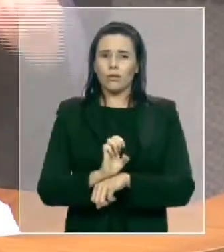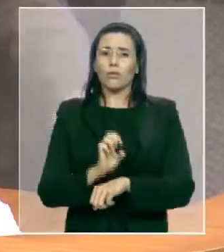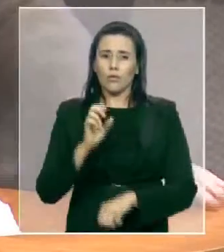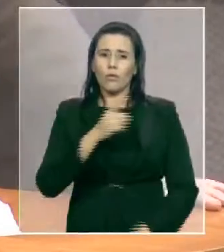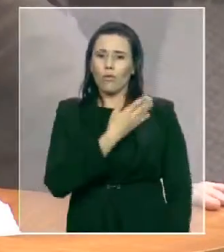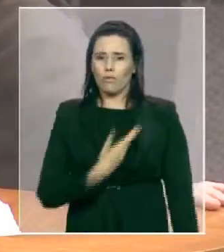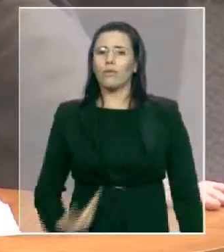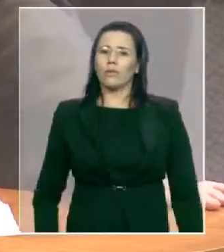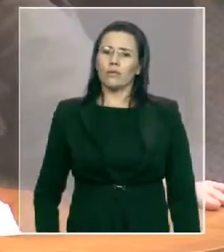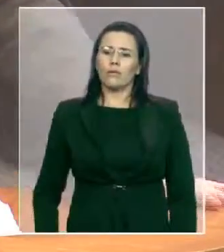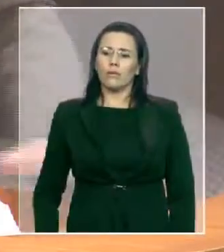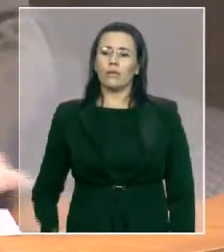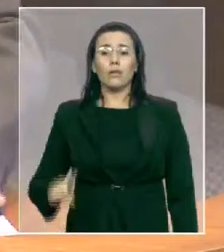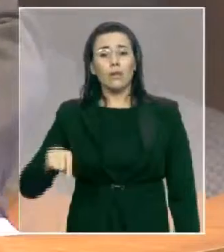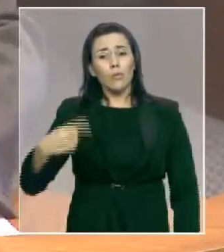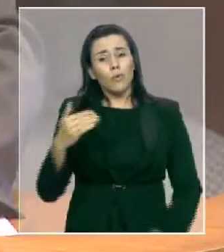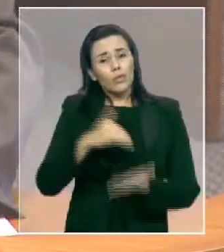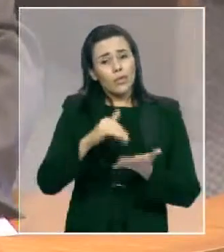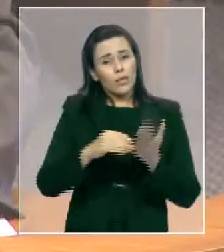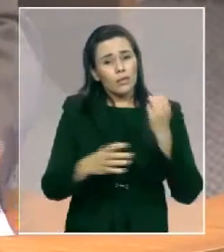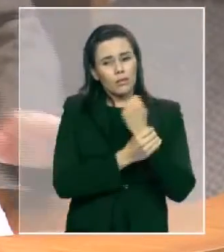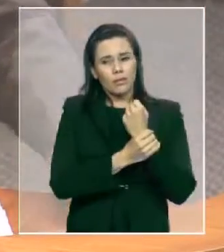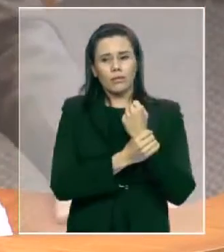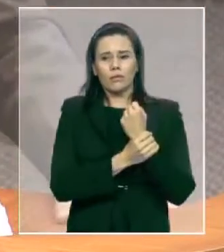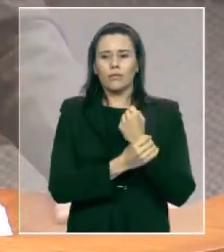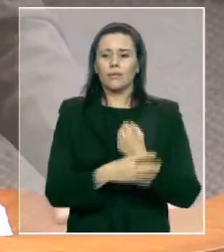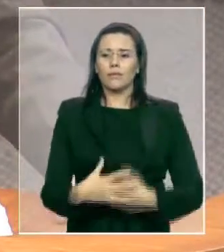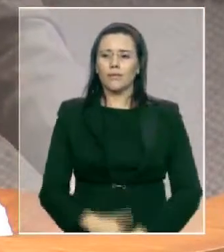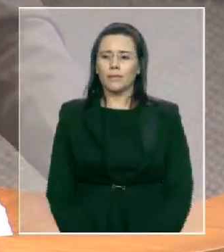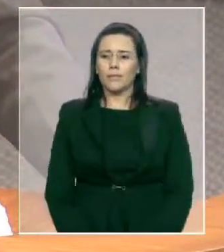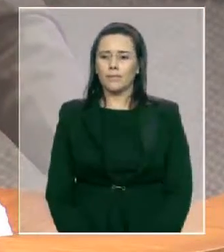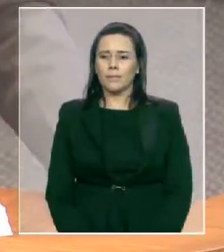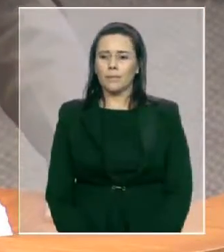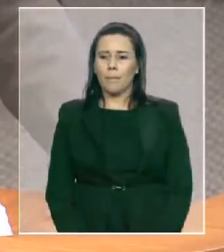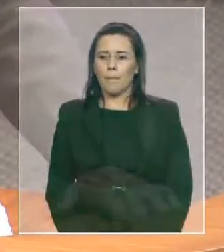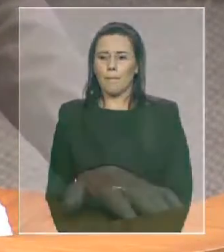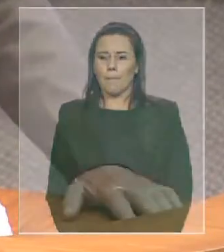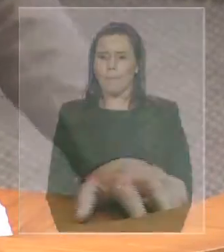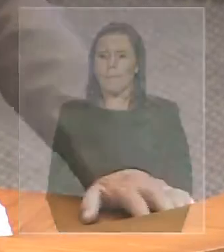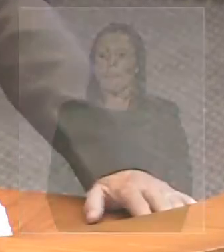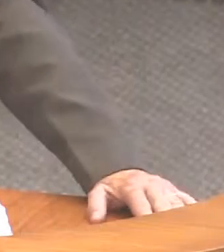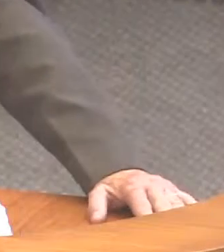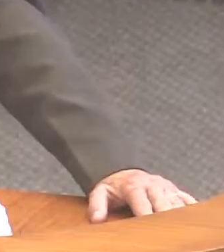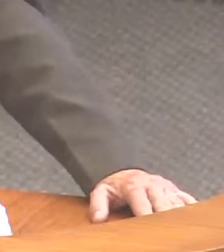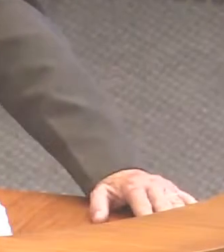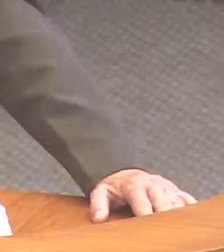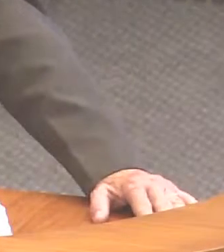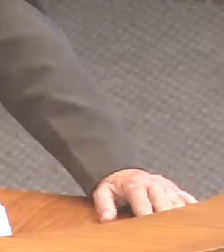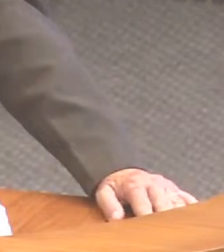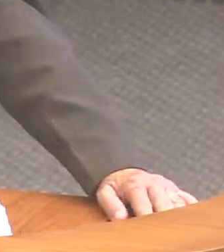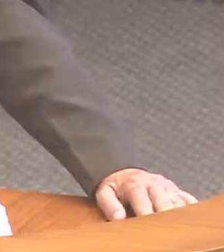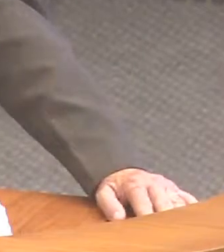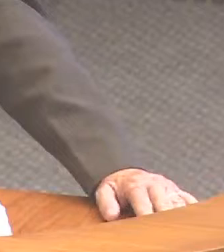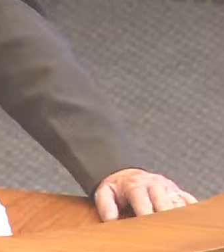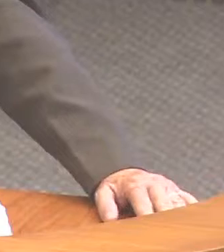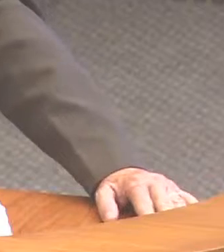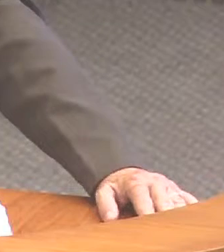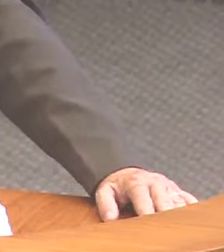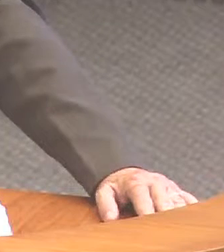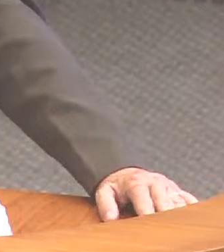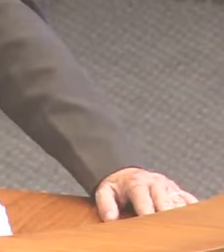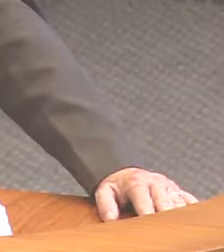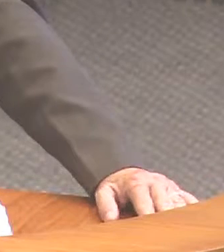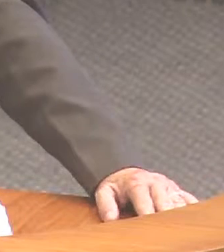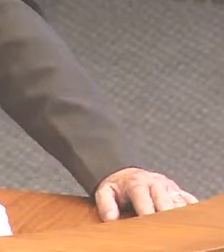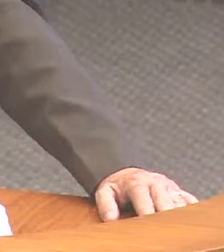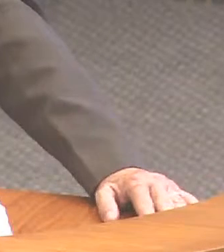e disciplina tem que ter. Se tem uma remoção irregular, vamos buscar na justiça. Mas